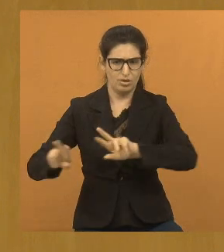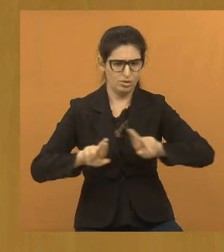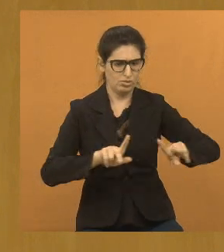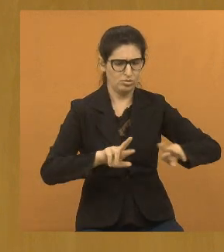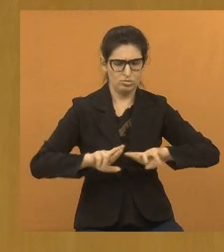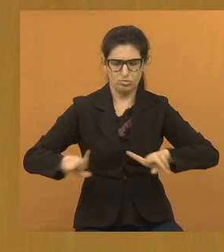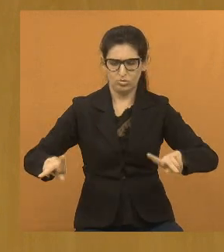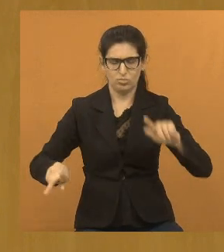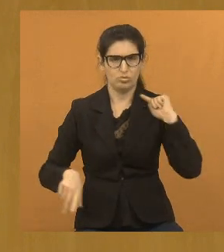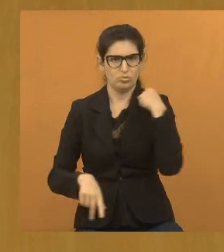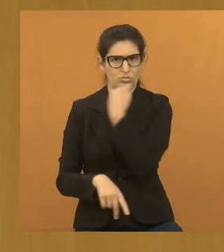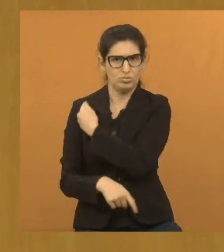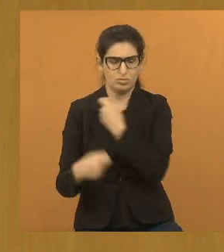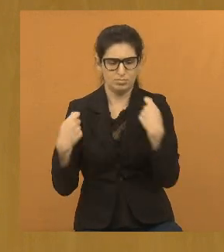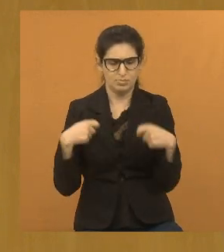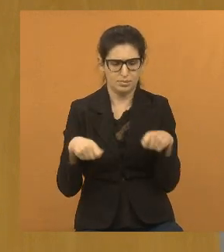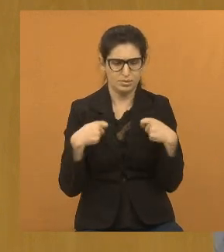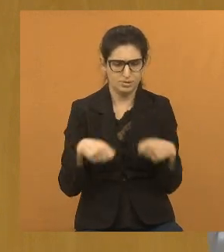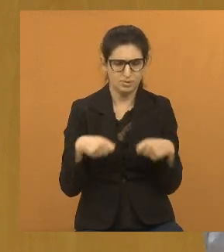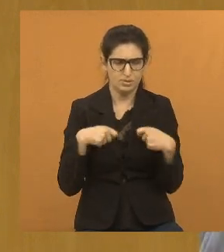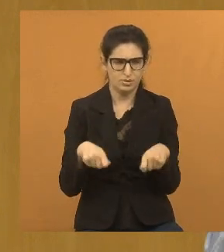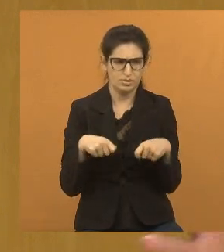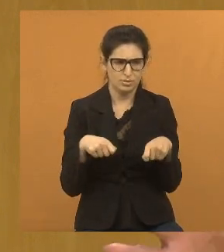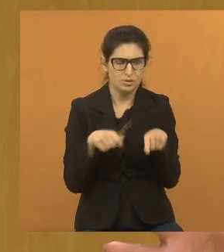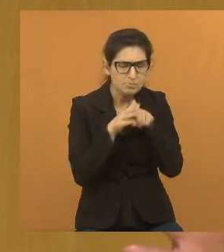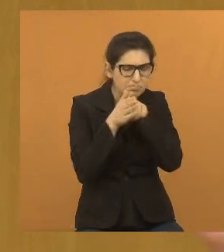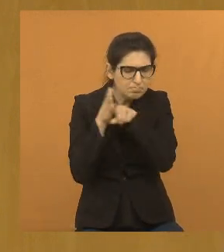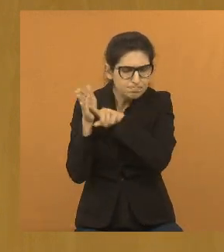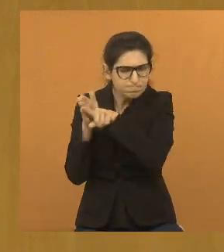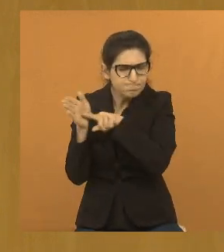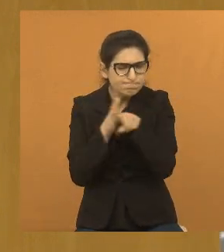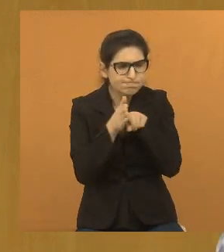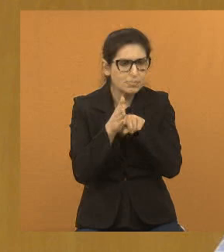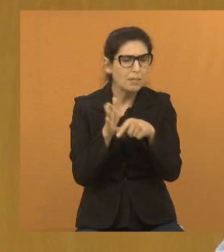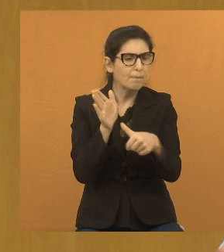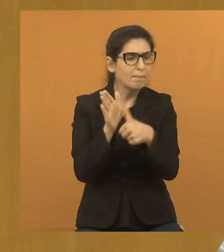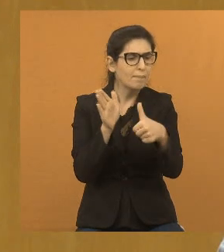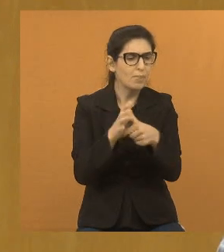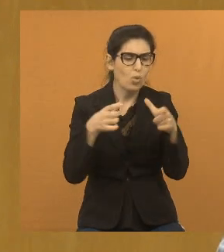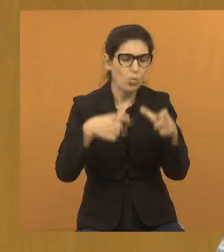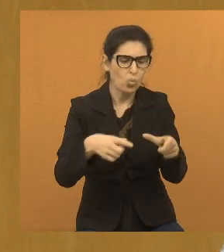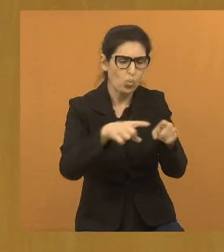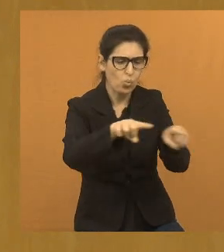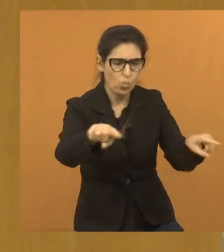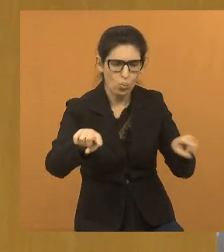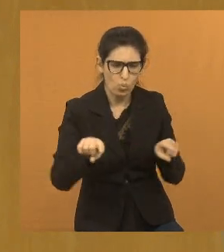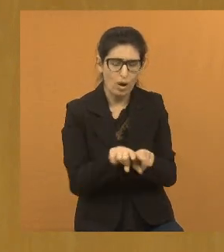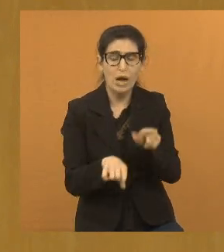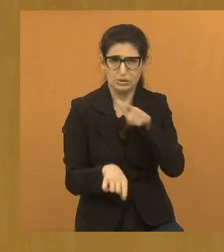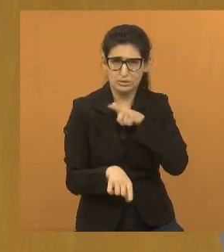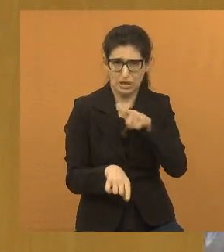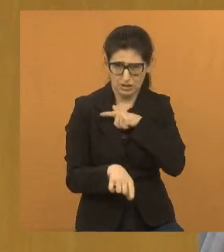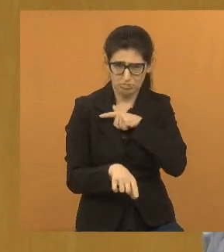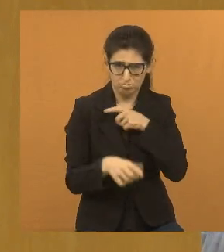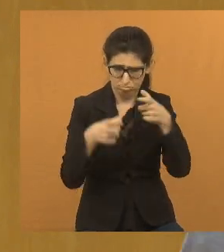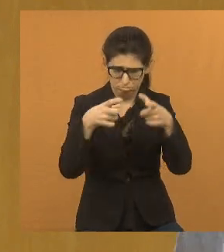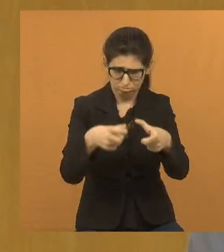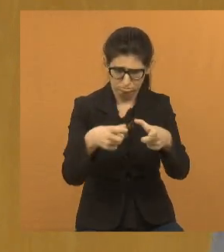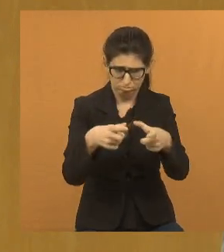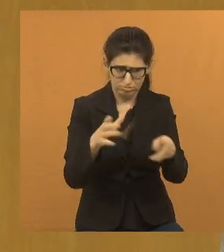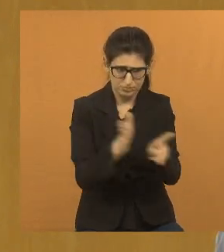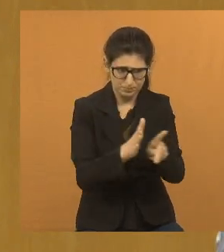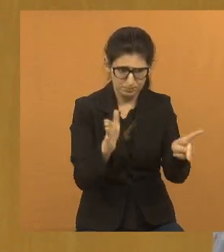estar verificando aonde... Primeiro, nós temos uma área que já está consolidada e nós temos as áreas